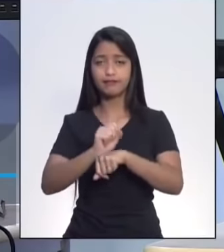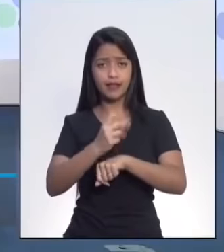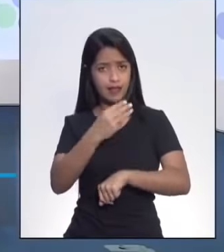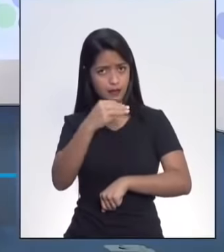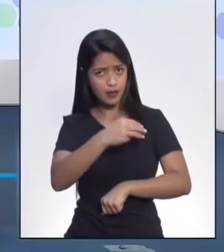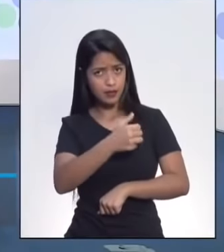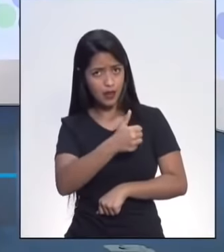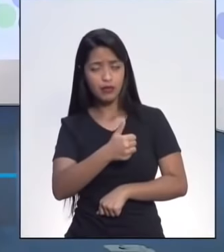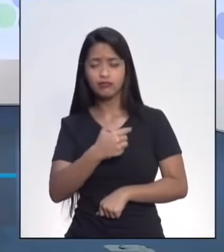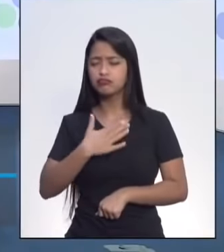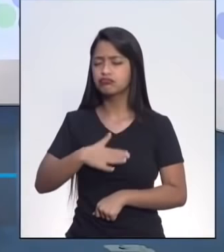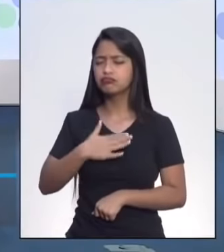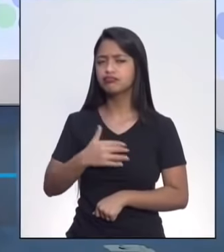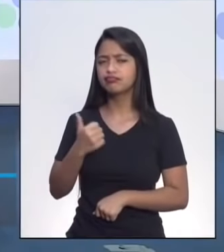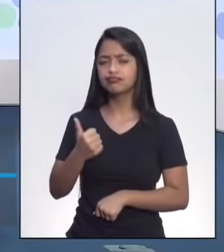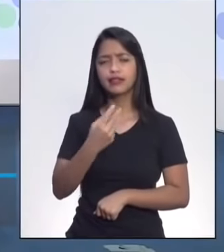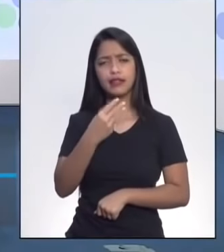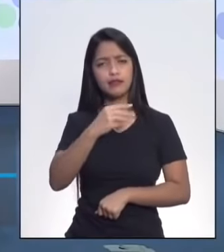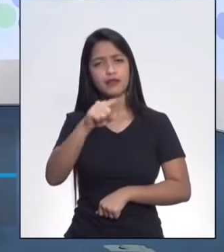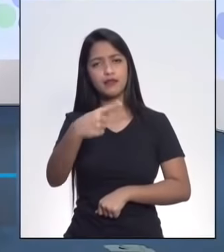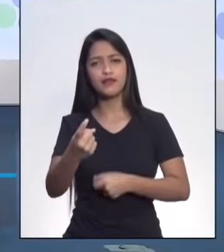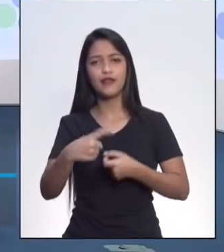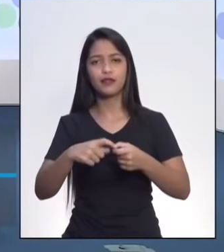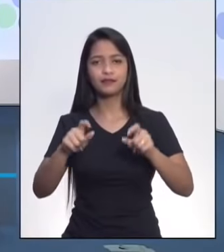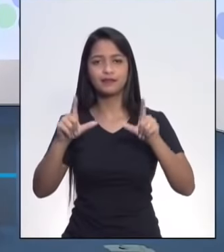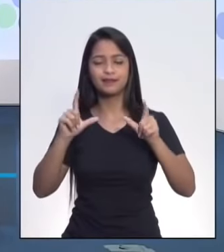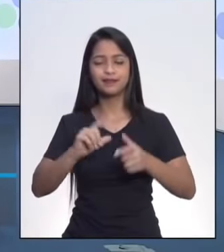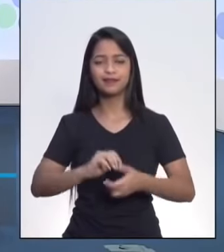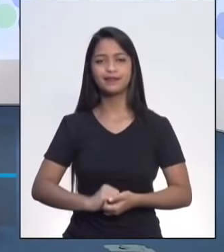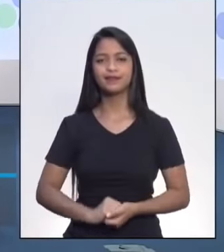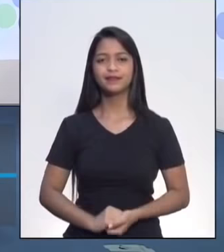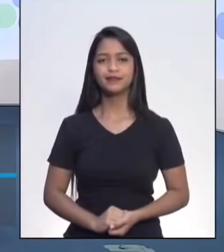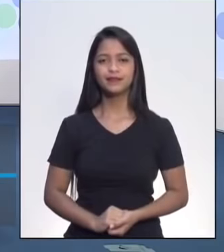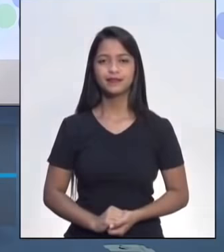né? Tranquilo. 3 minutos a gente já retorna.